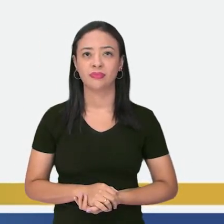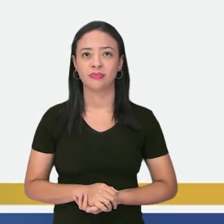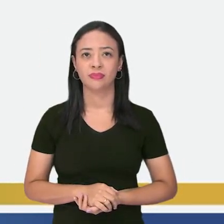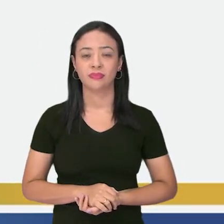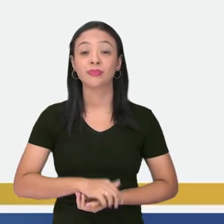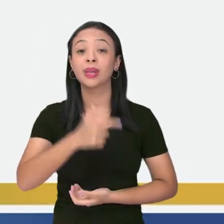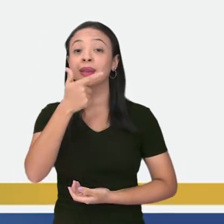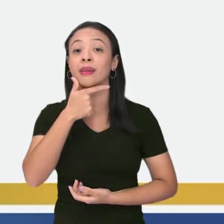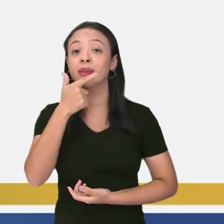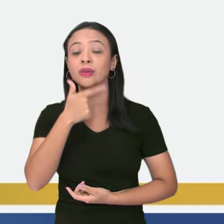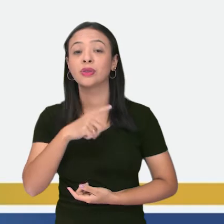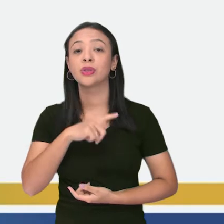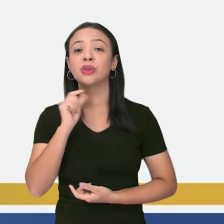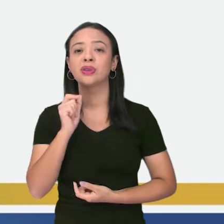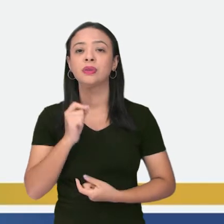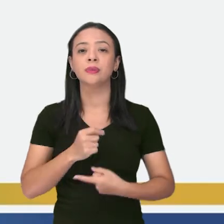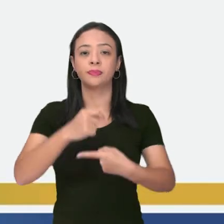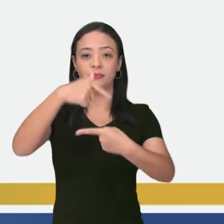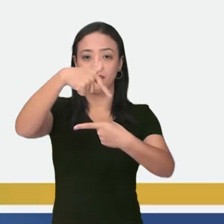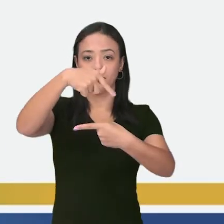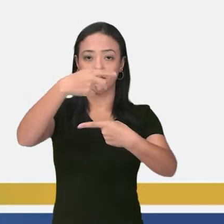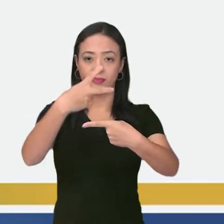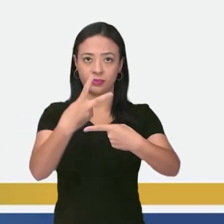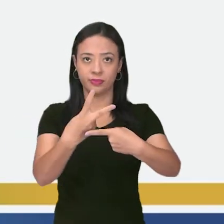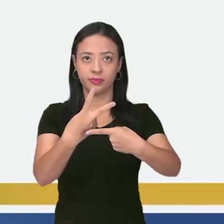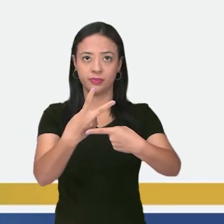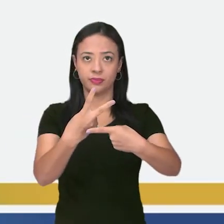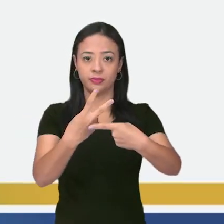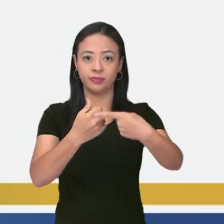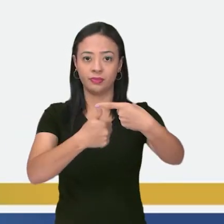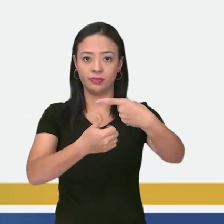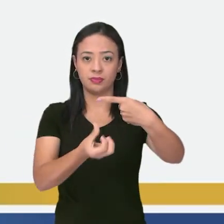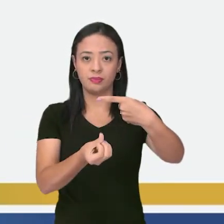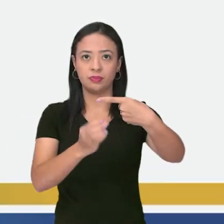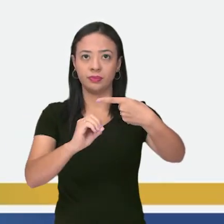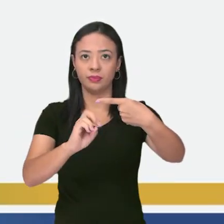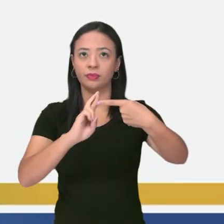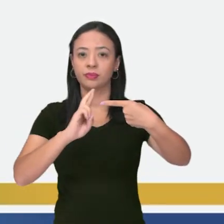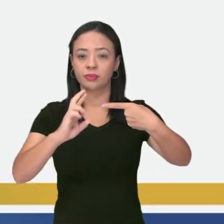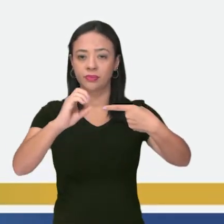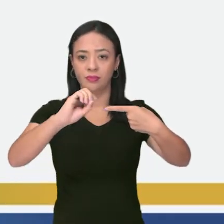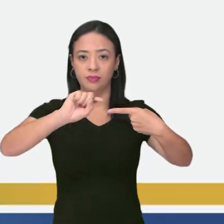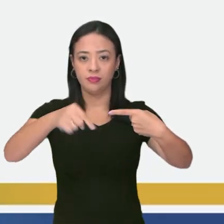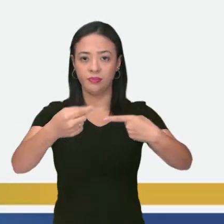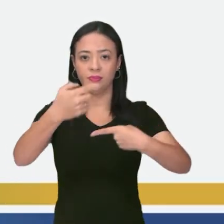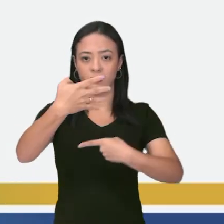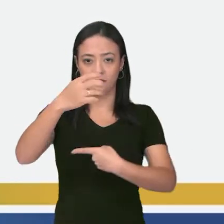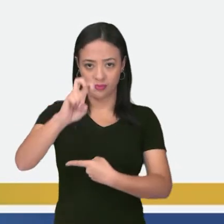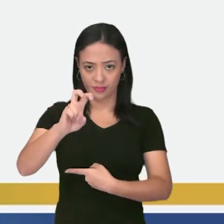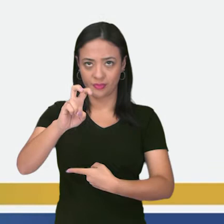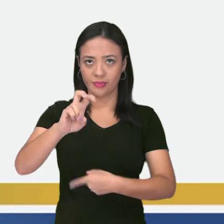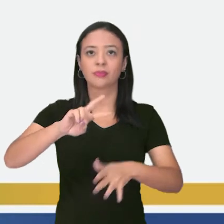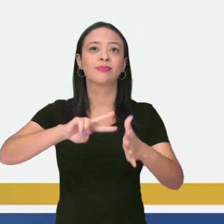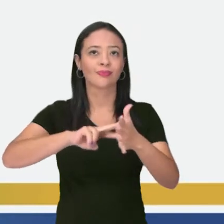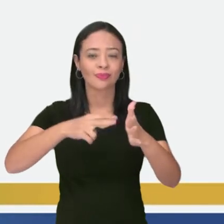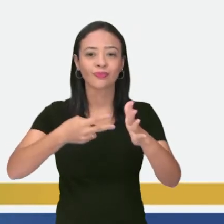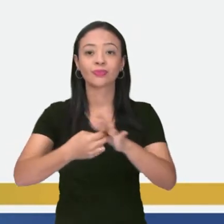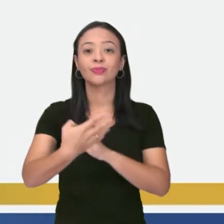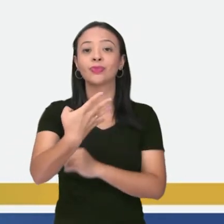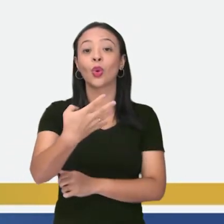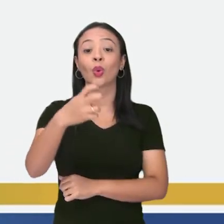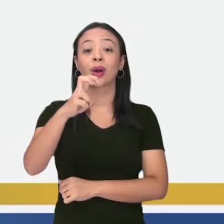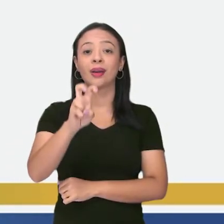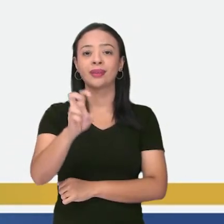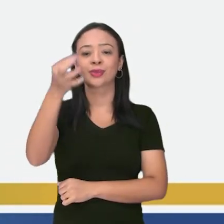O queijo, nós temos aí 72 dividido para 160 é igual a 0,45. Isso em porcentagem quer